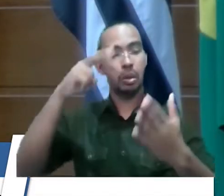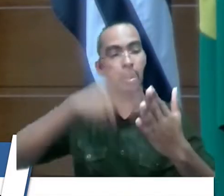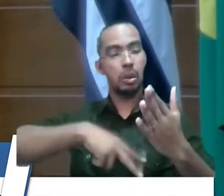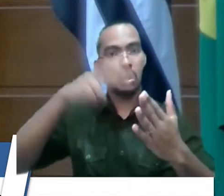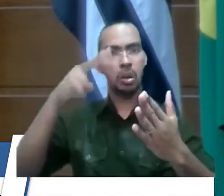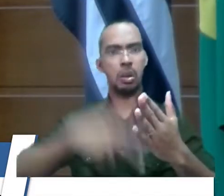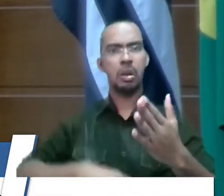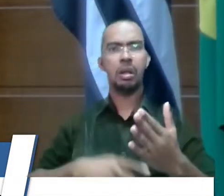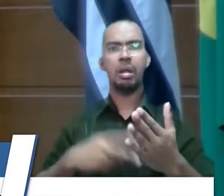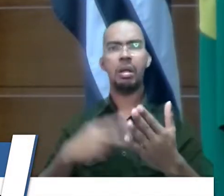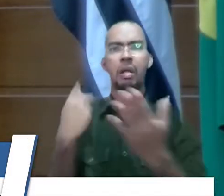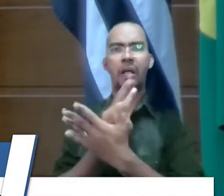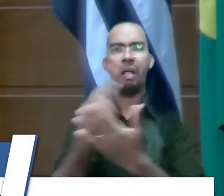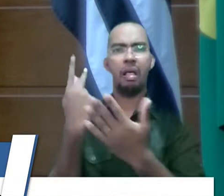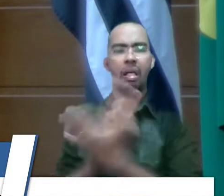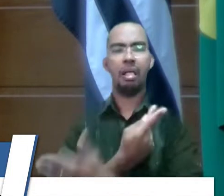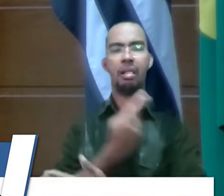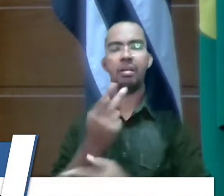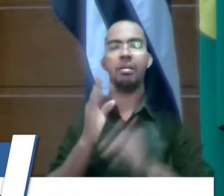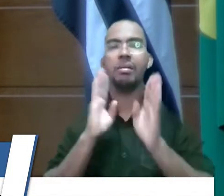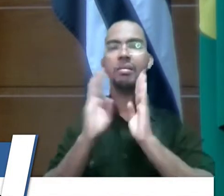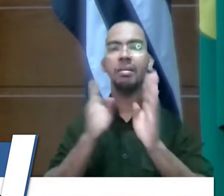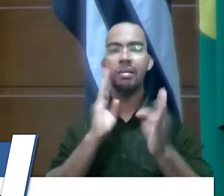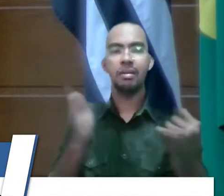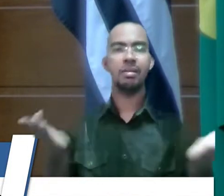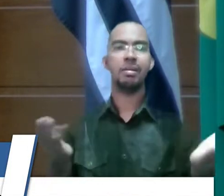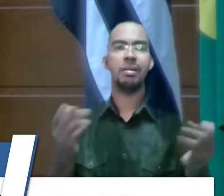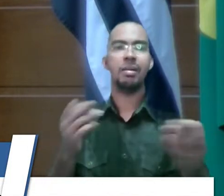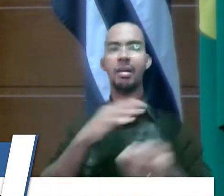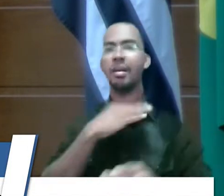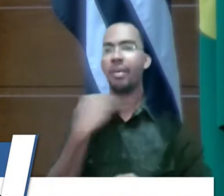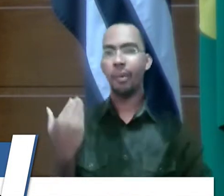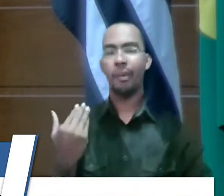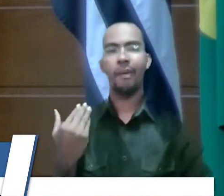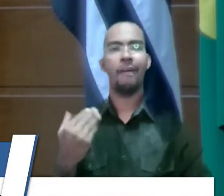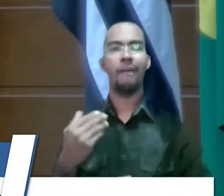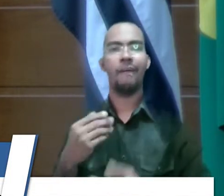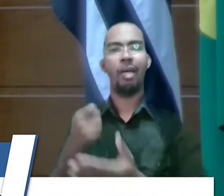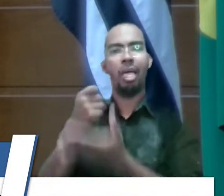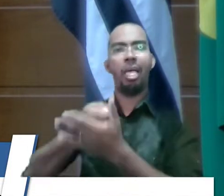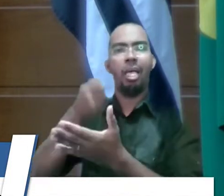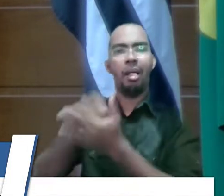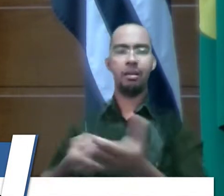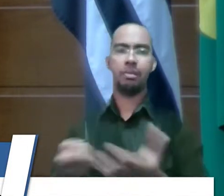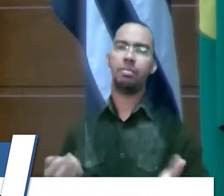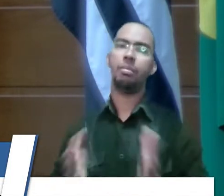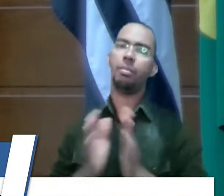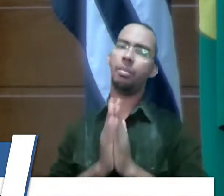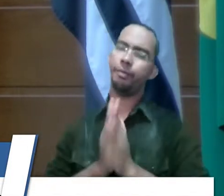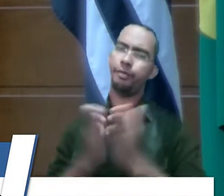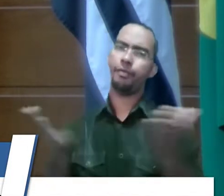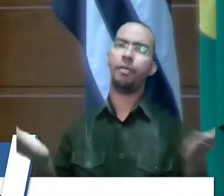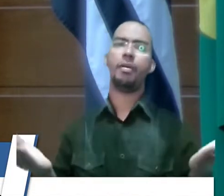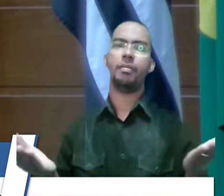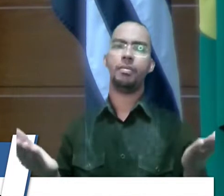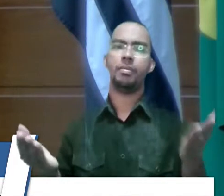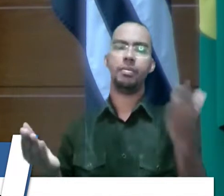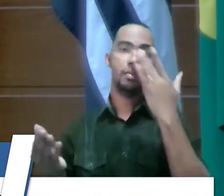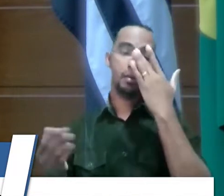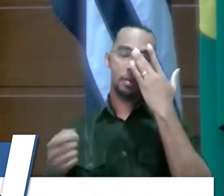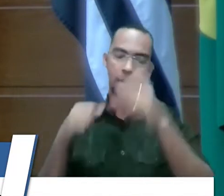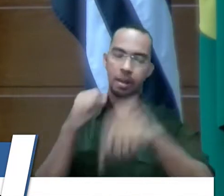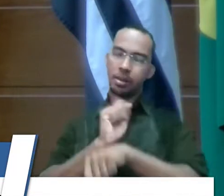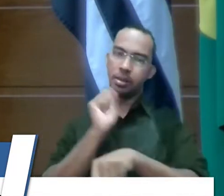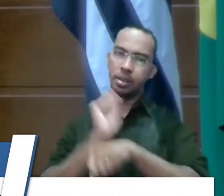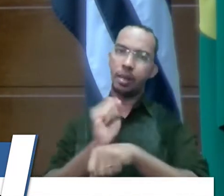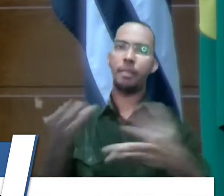dessa na internet, que os animais estão morrendo, vai para lá para ser judiado. Pelo amor de Deus, gente. Vamos parar com isso, sabe?